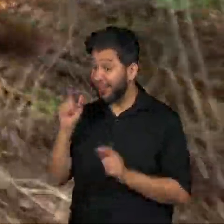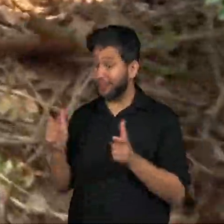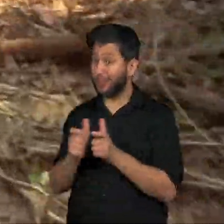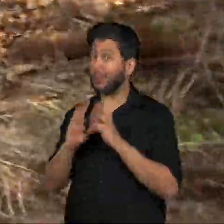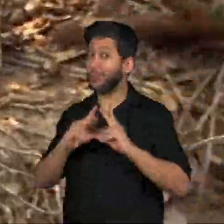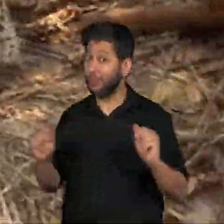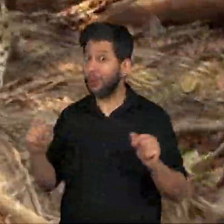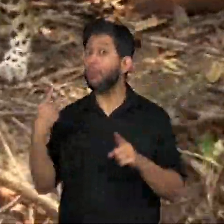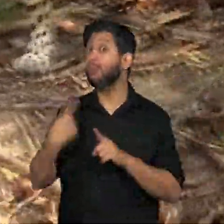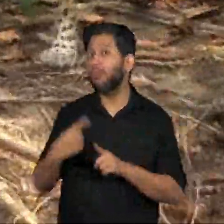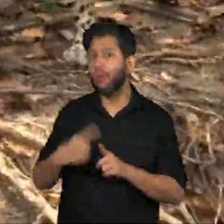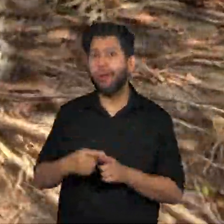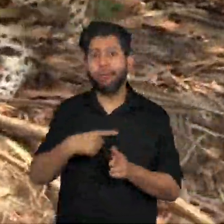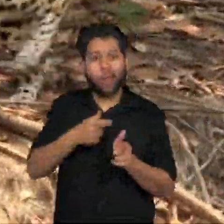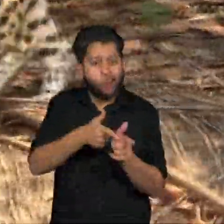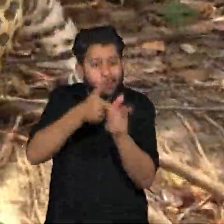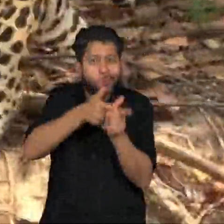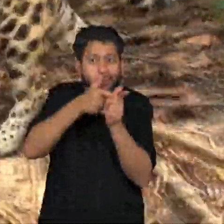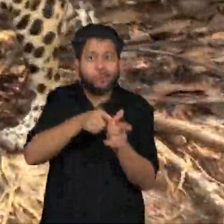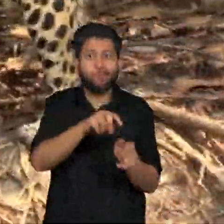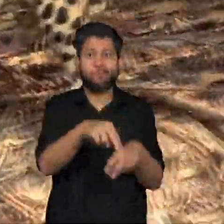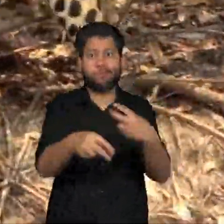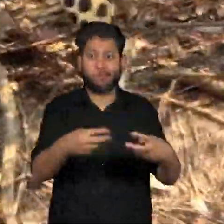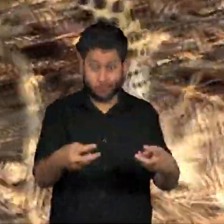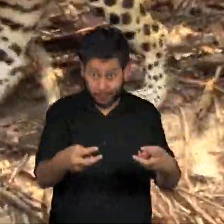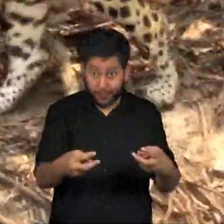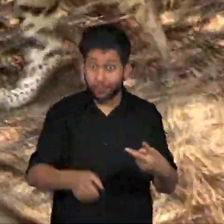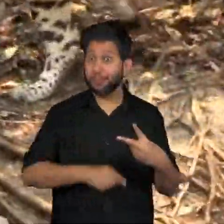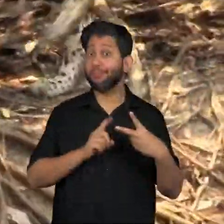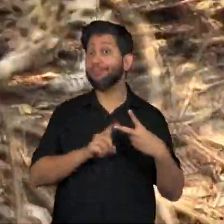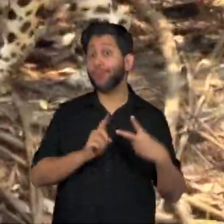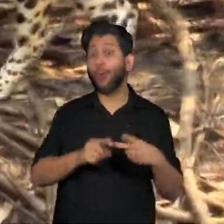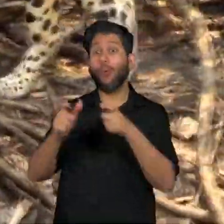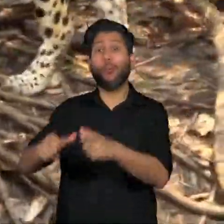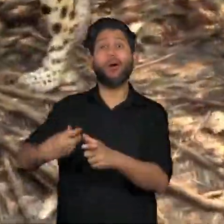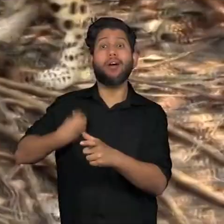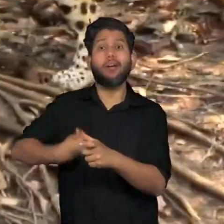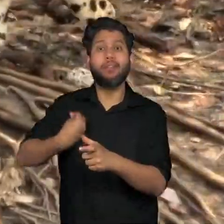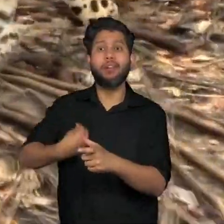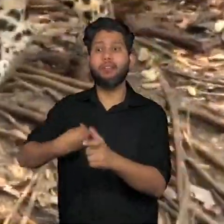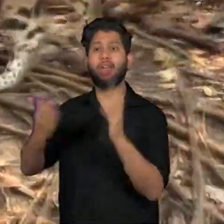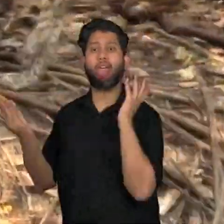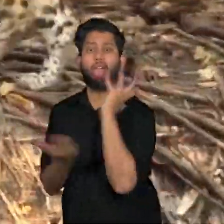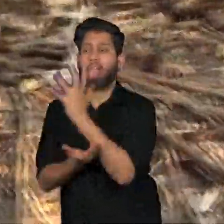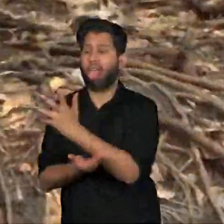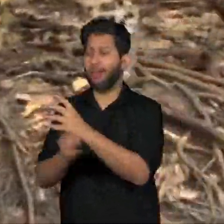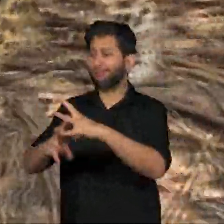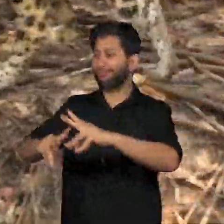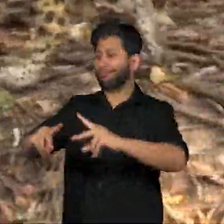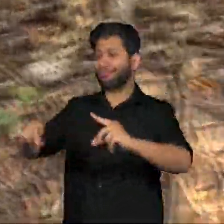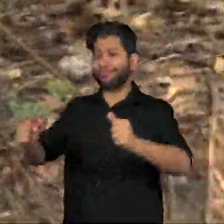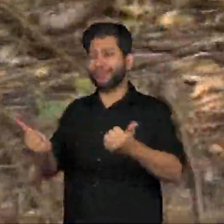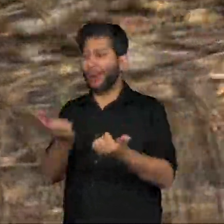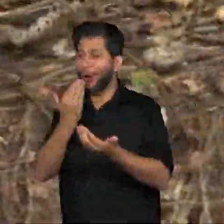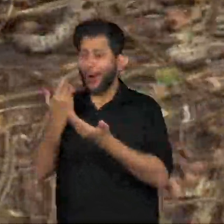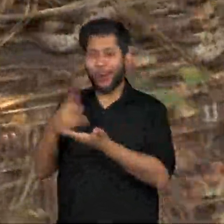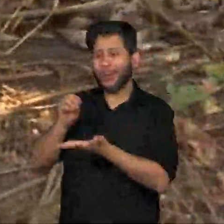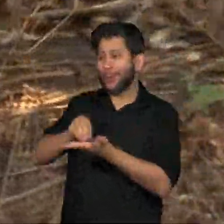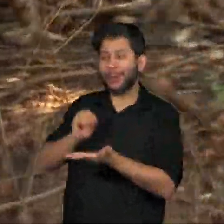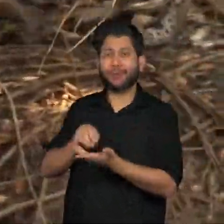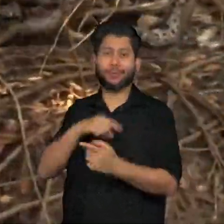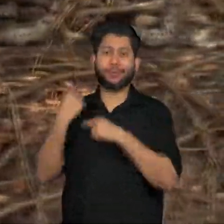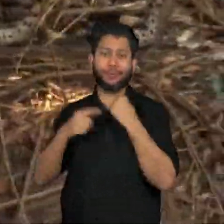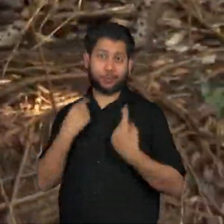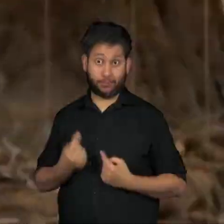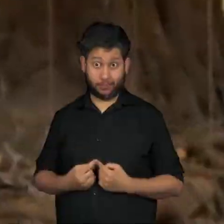a caça ilegal e a degradação do seu habitat. A onça pode medir até 2,40 metros